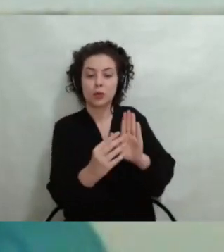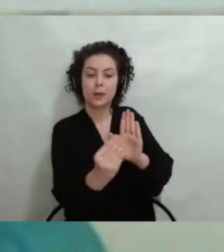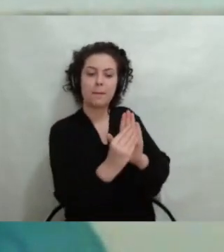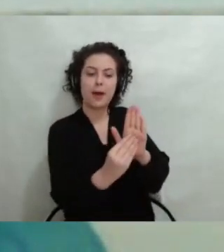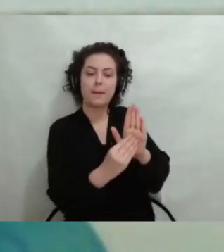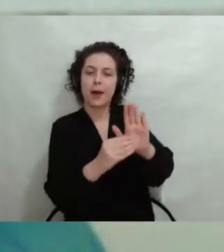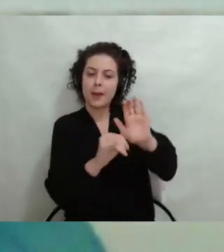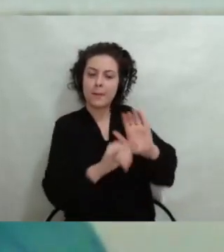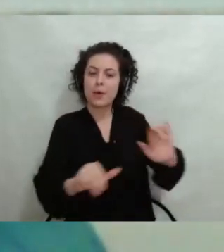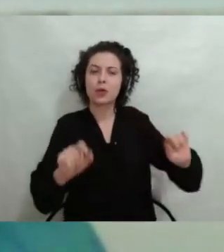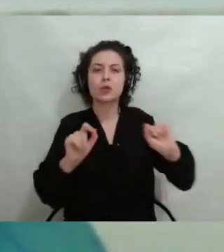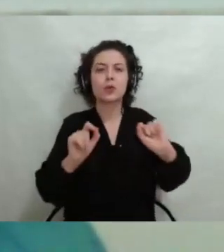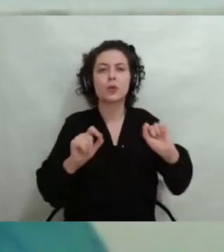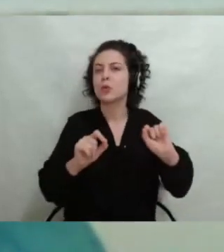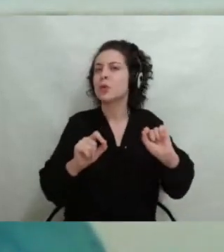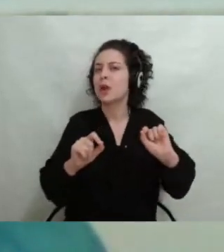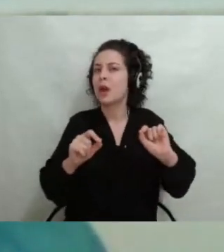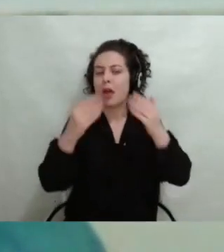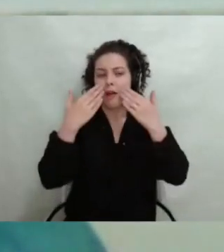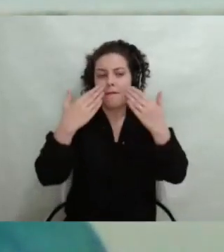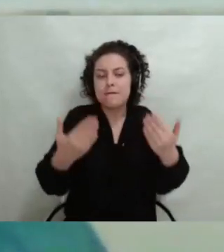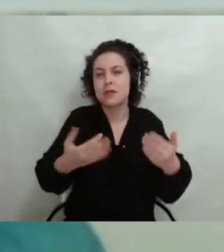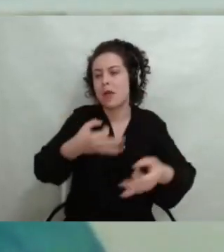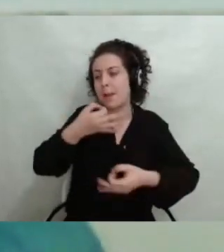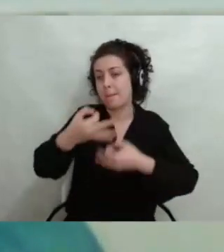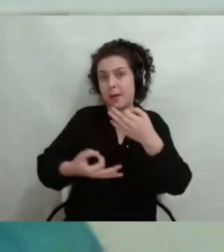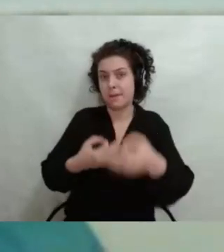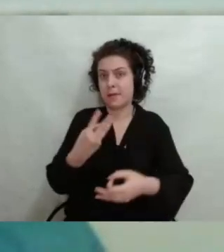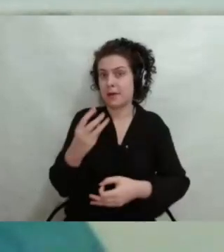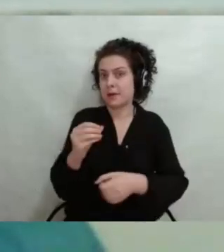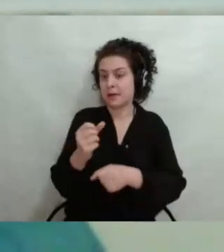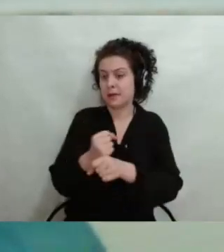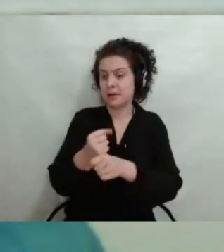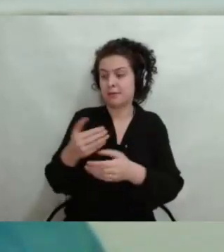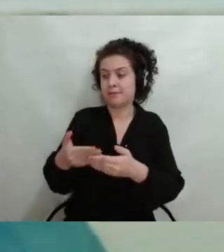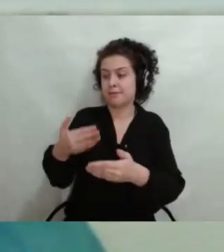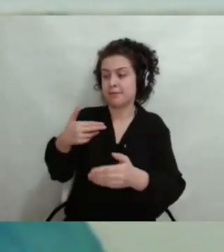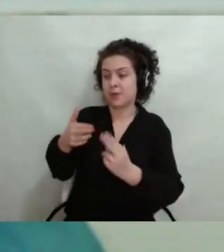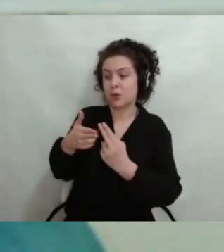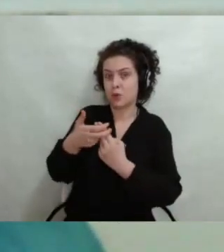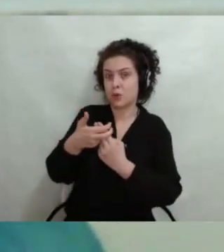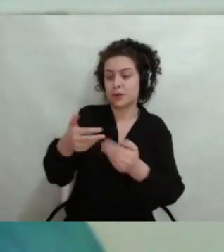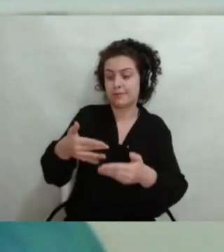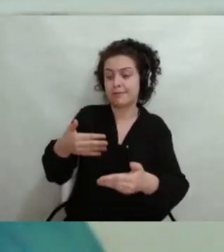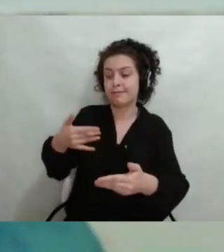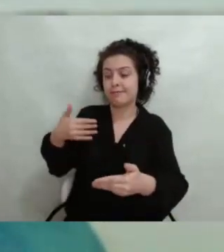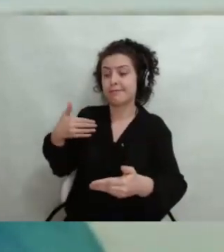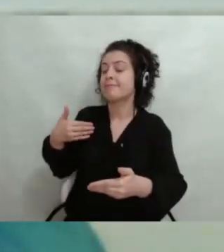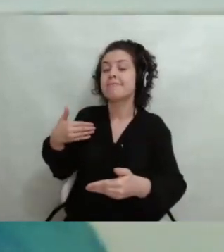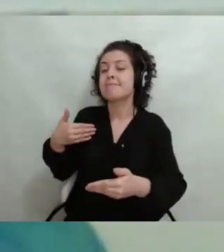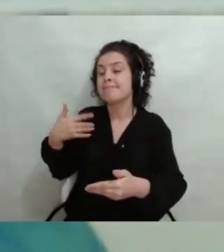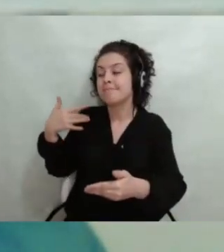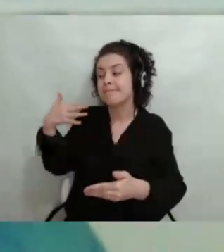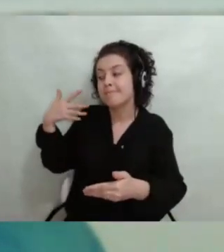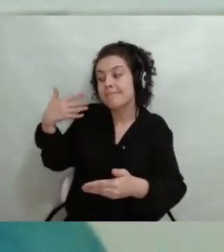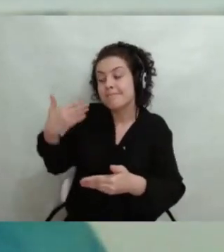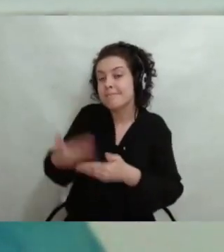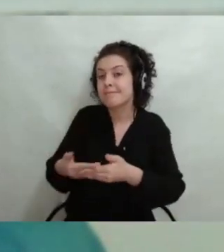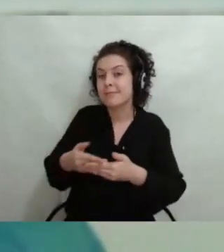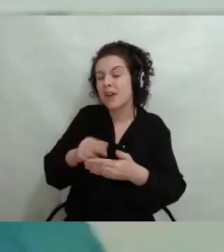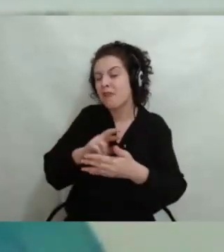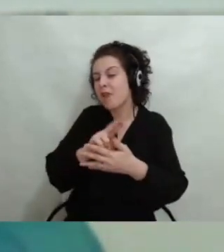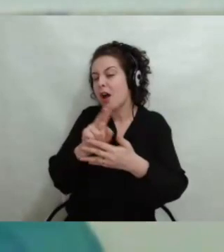uma visão crítica dos 30 anos de SUS. E, considerando as várias dificuldades